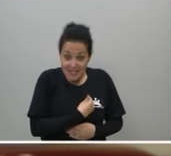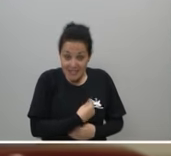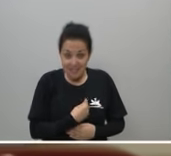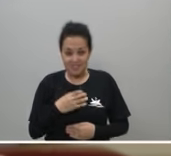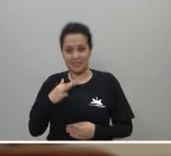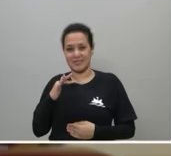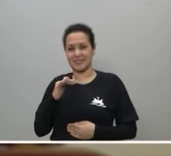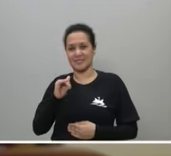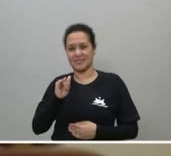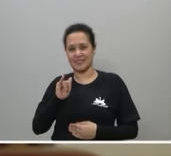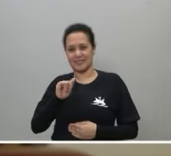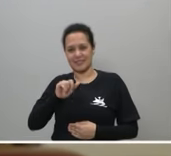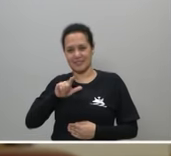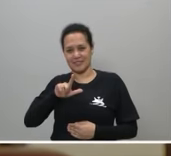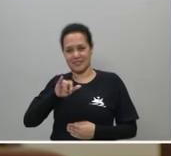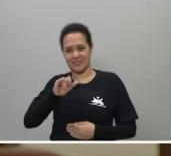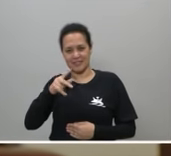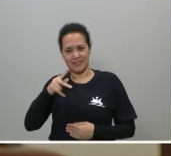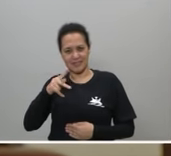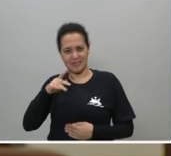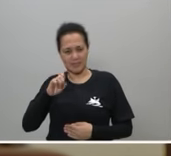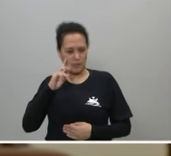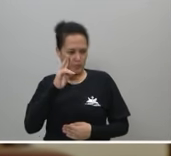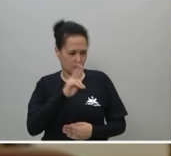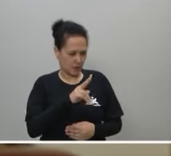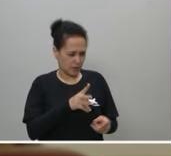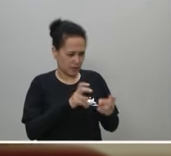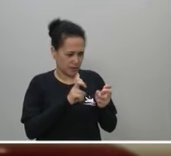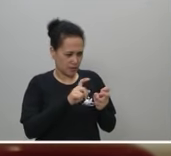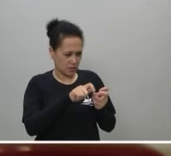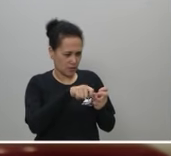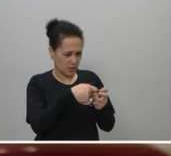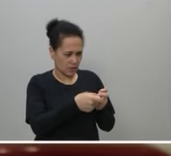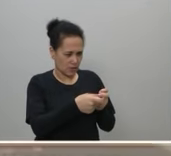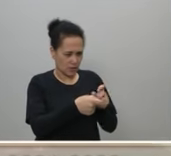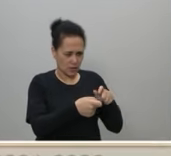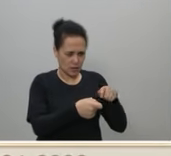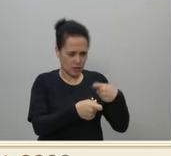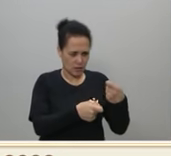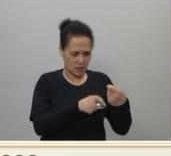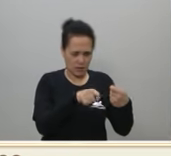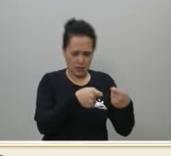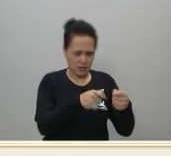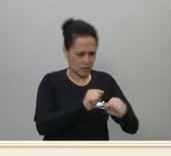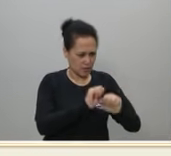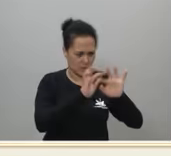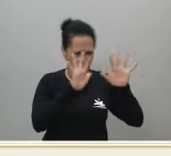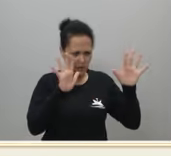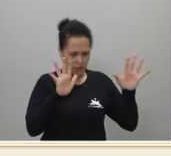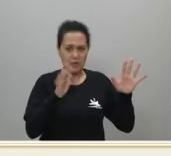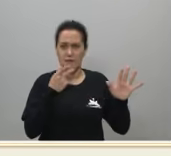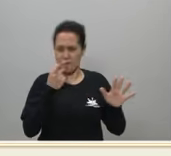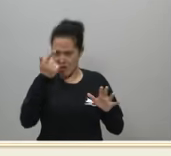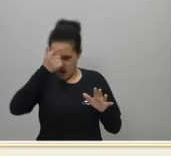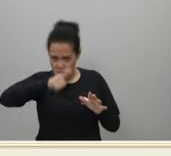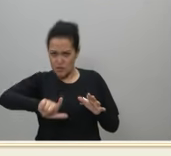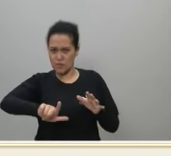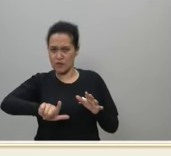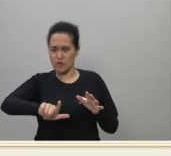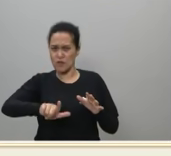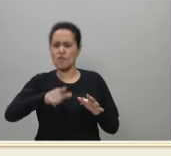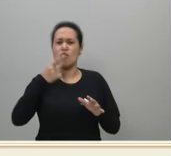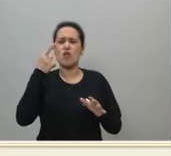acontecer sinais, prodígios. Eu vou repetir alguns dos prodígios. E aqui